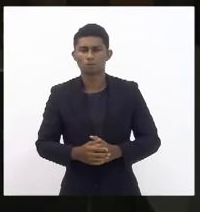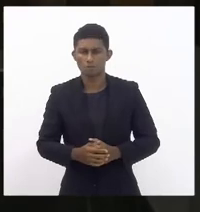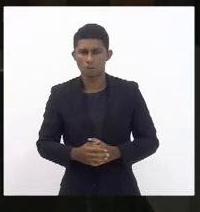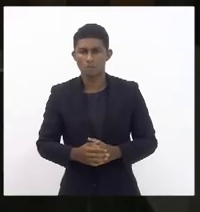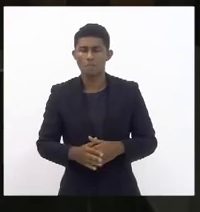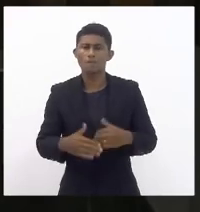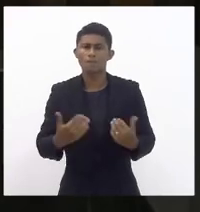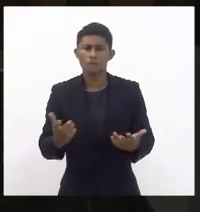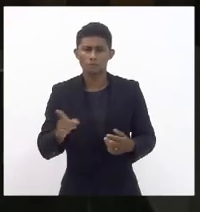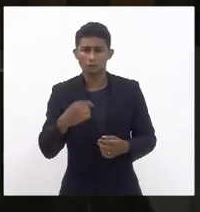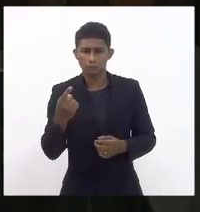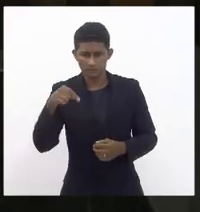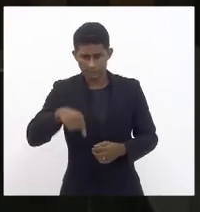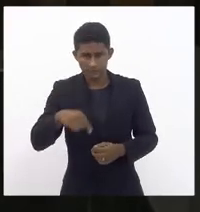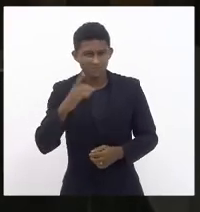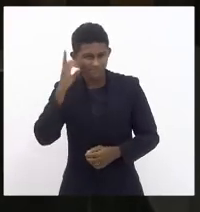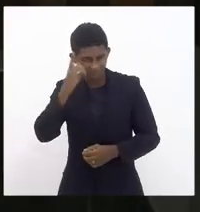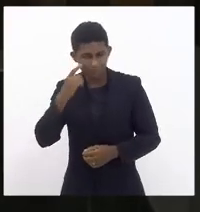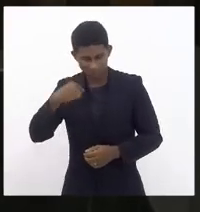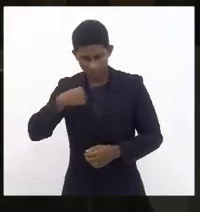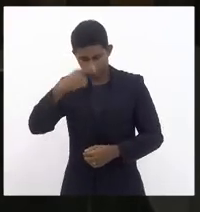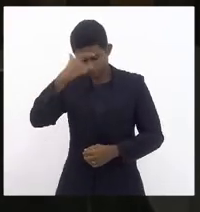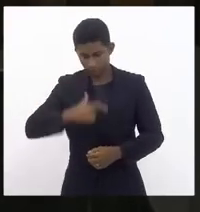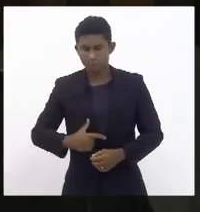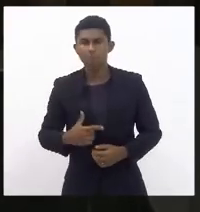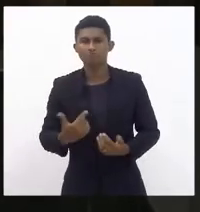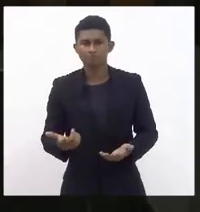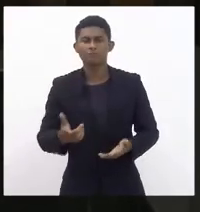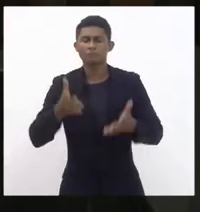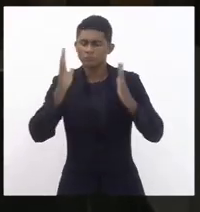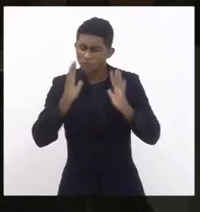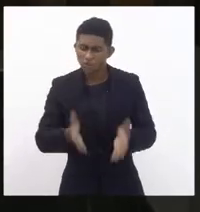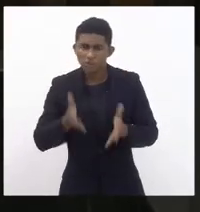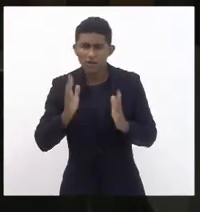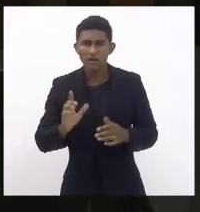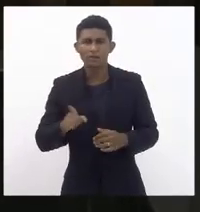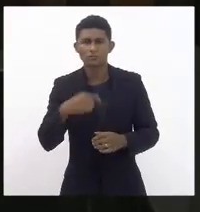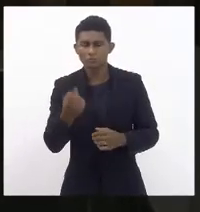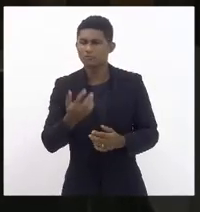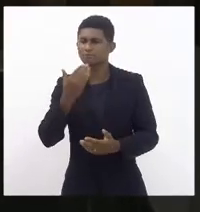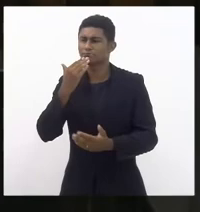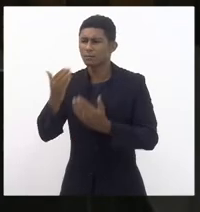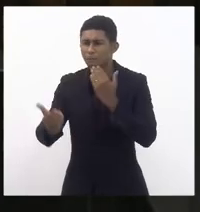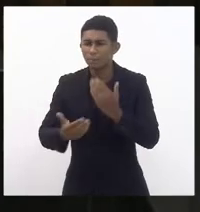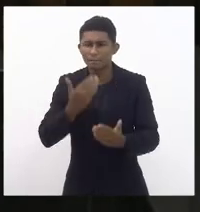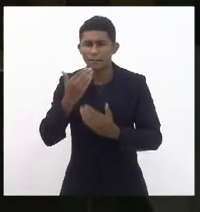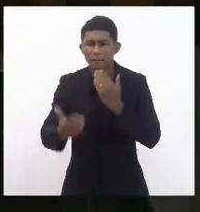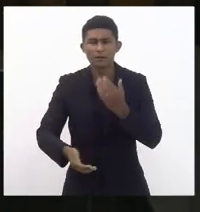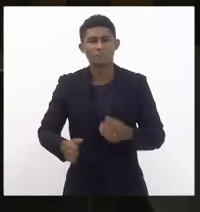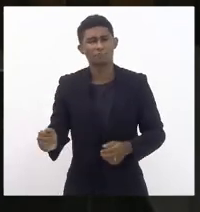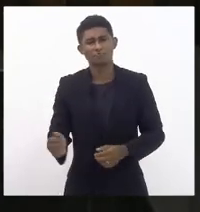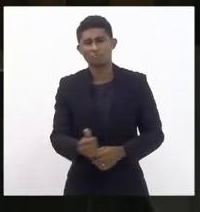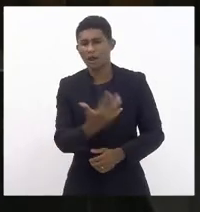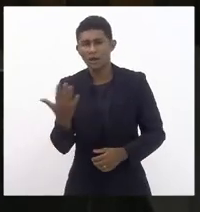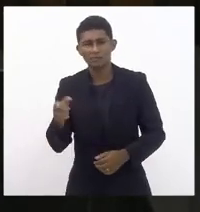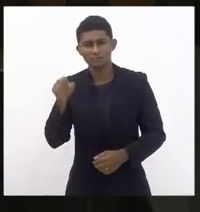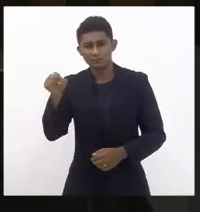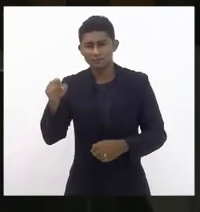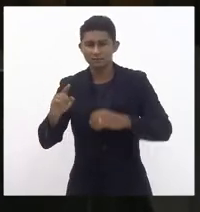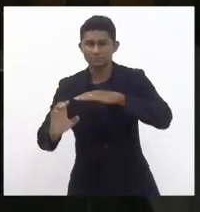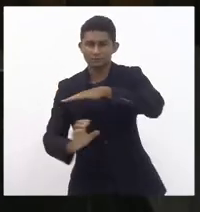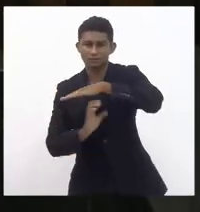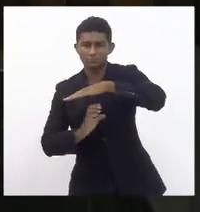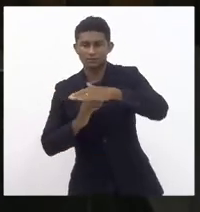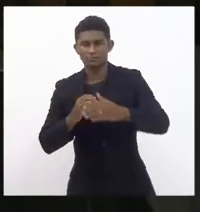através do nosso mandato a gente fez diversas e diversas solicitações Águas de Niterói a